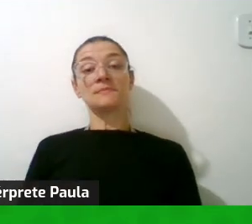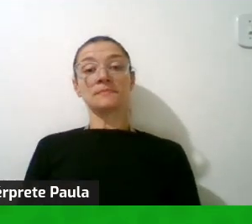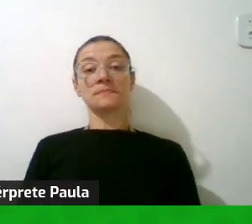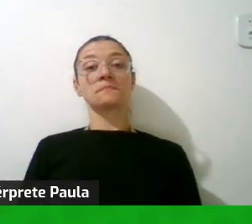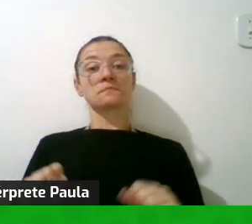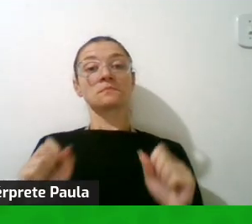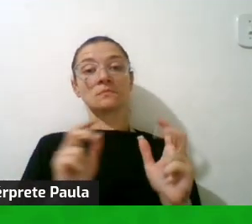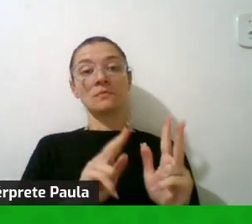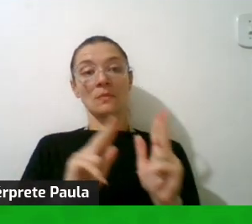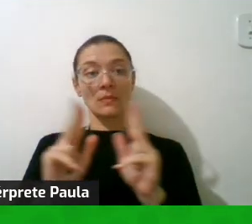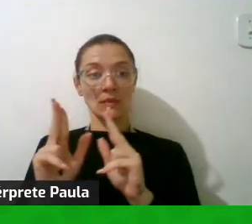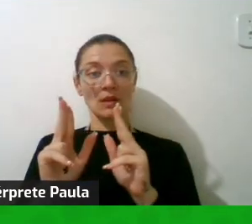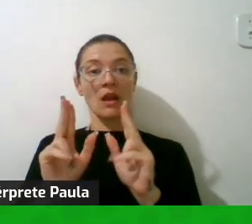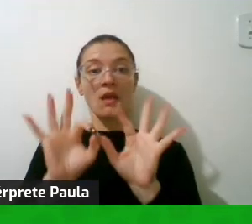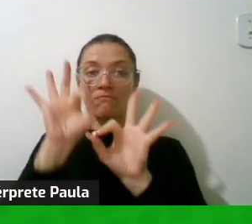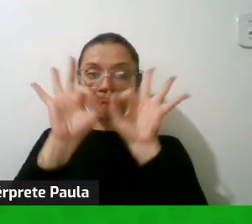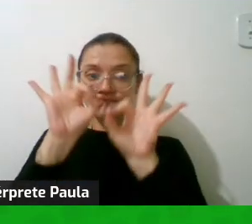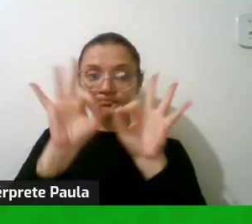aqui